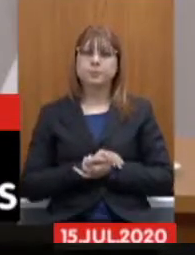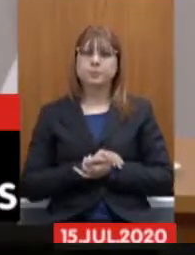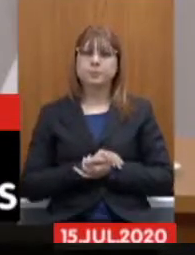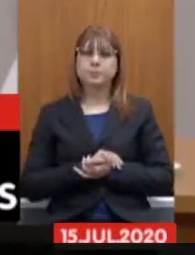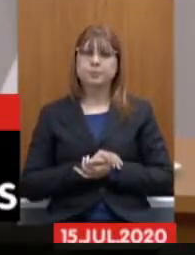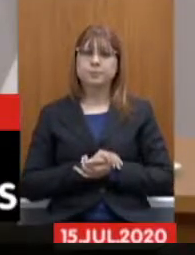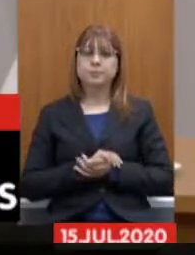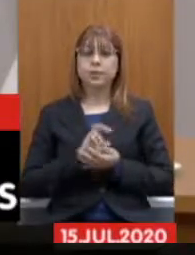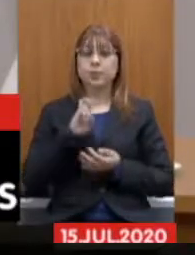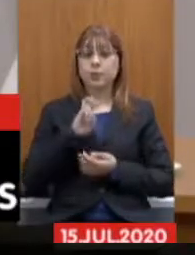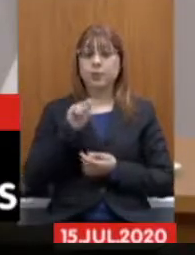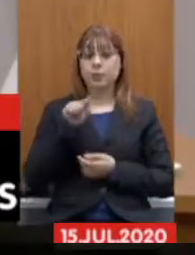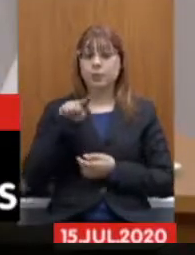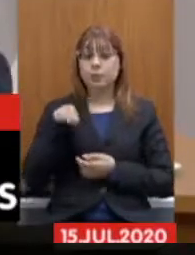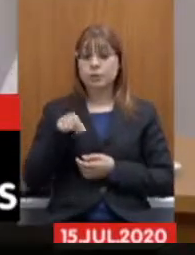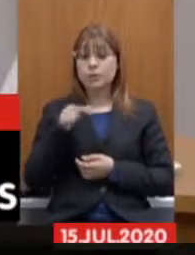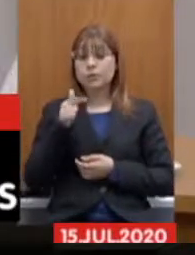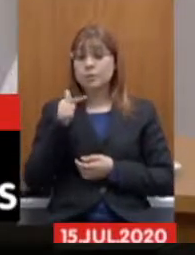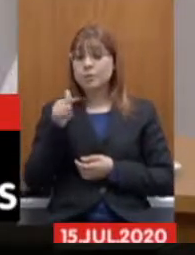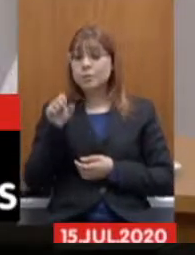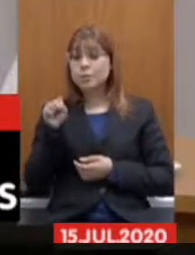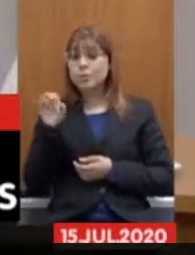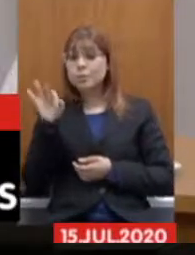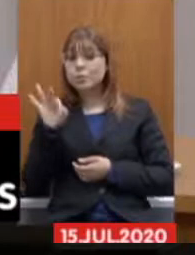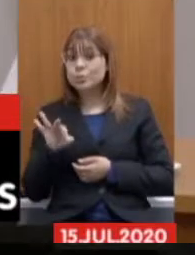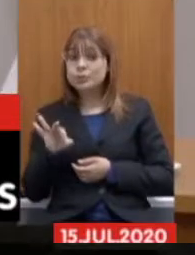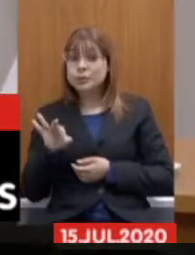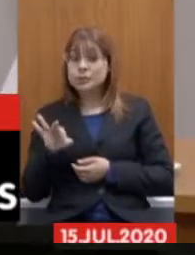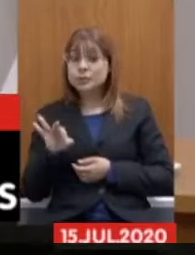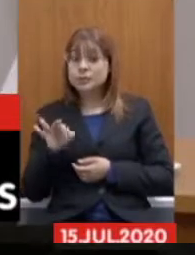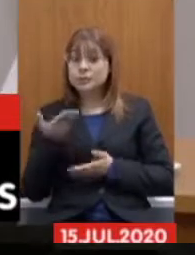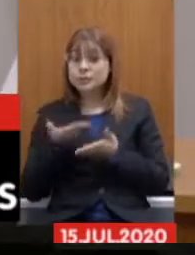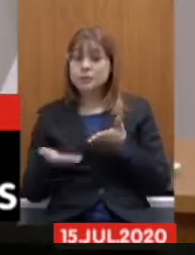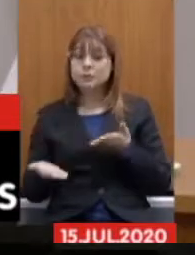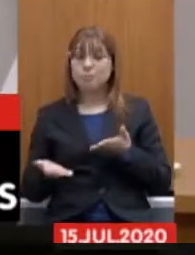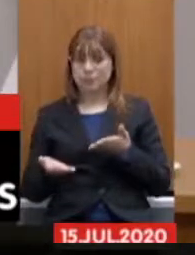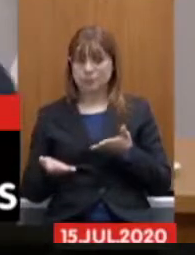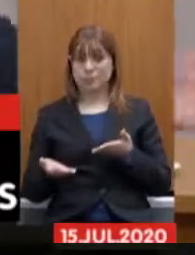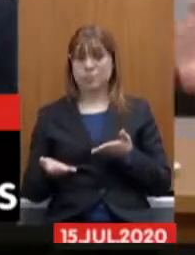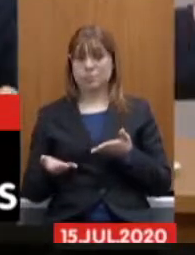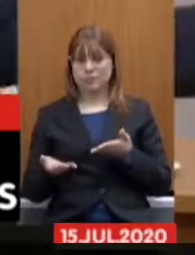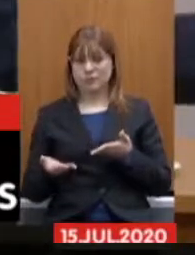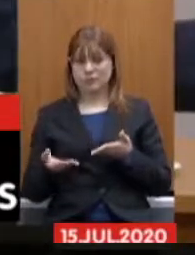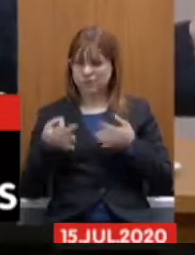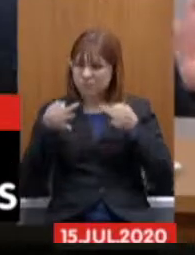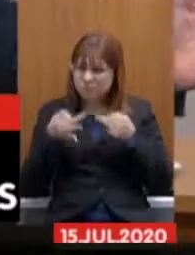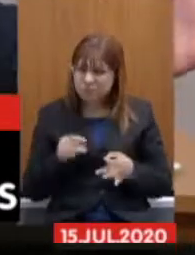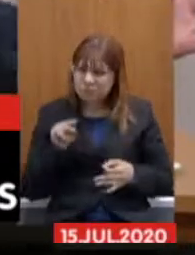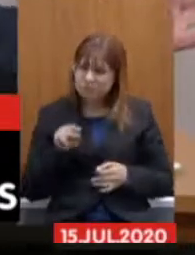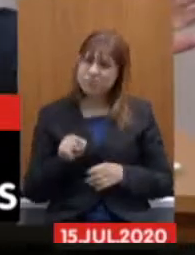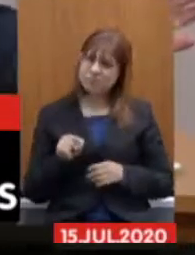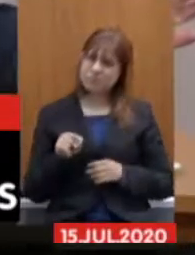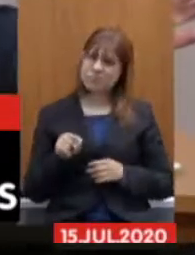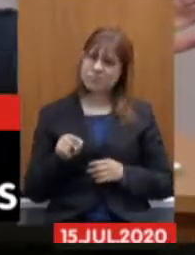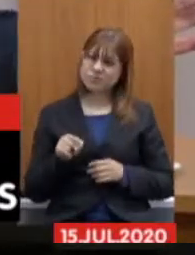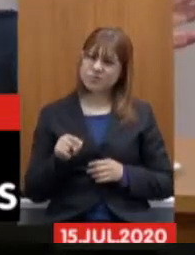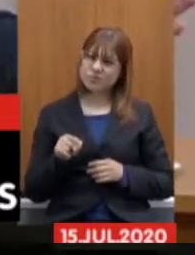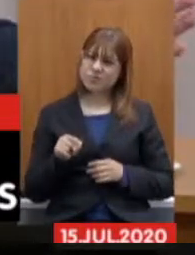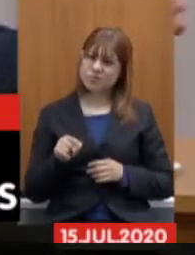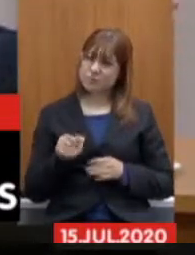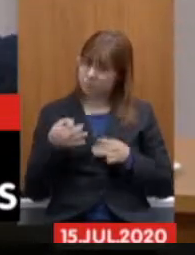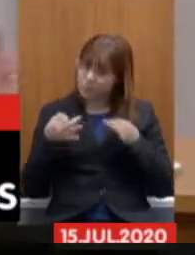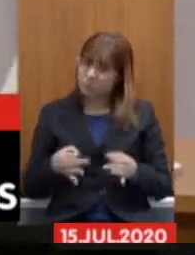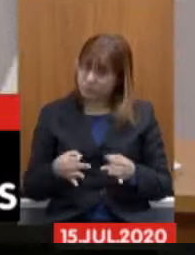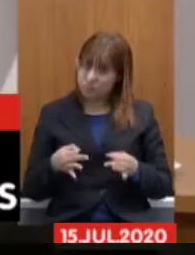de 57,7 e oito por cento de sua atenção é justo isso é